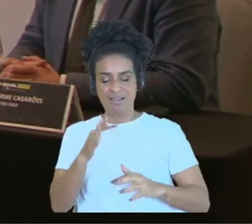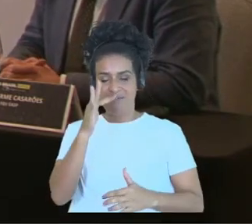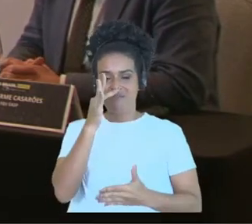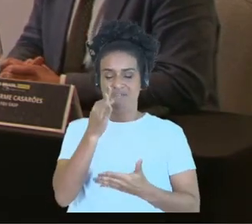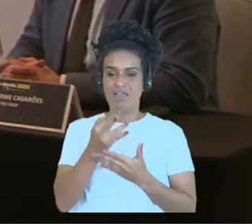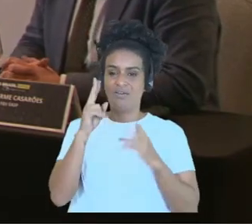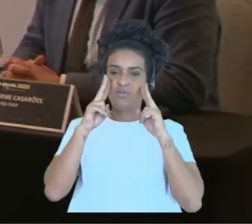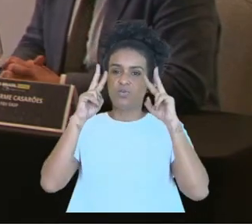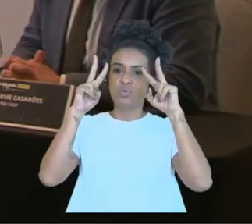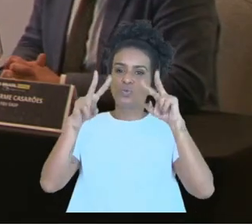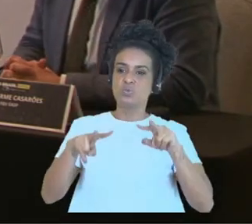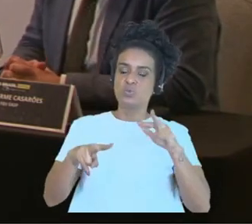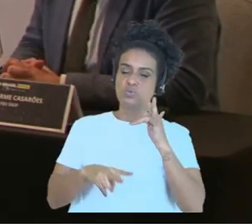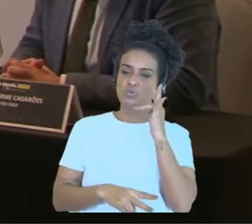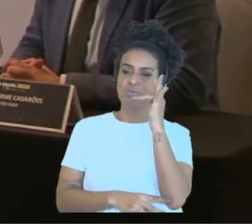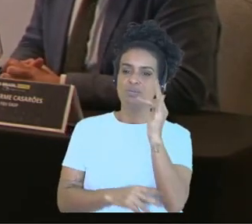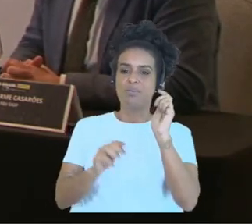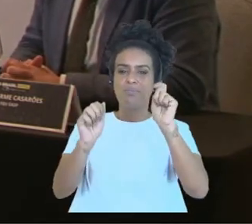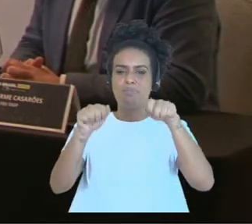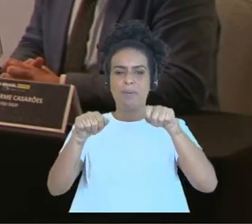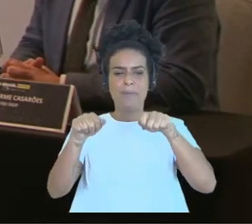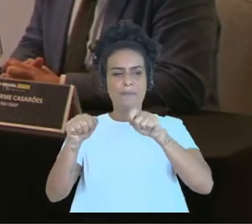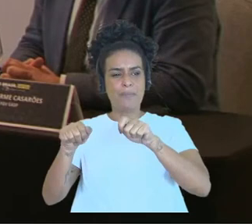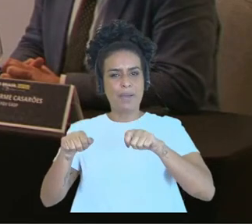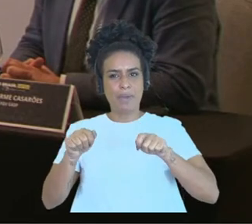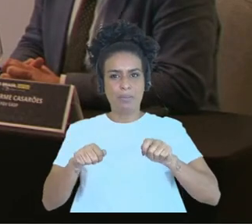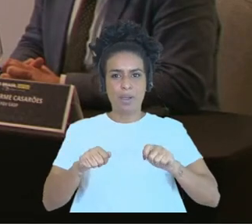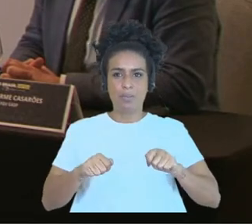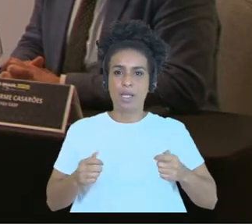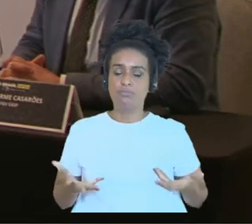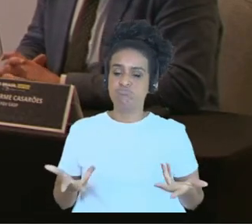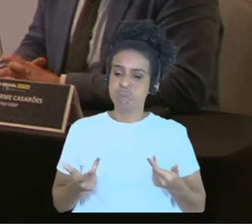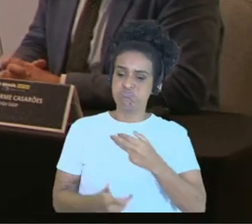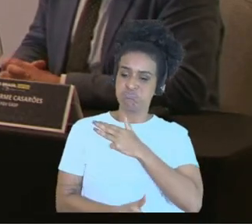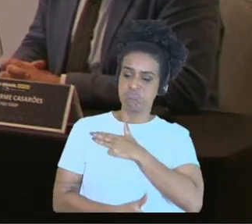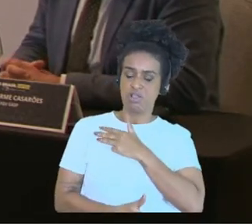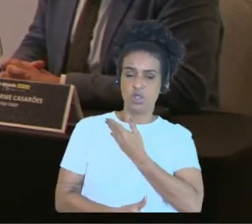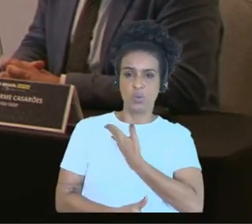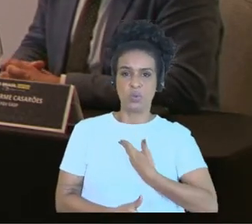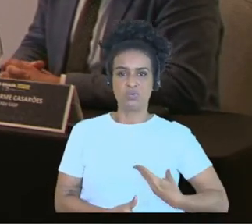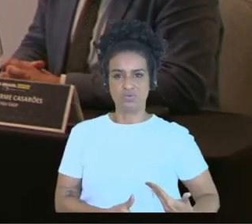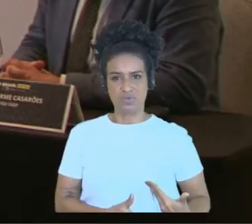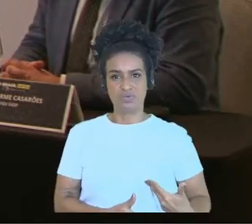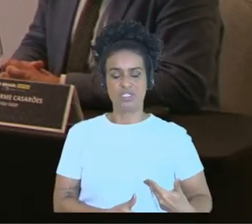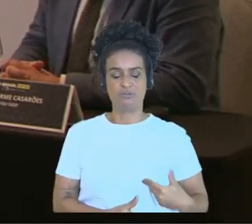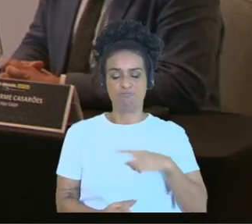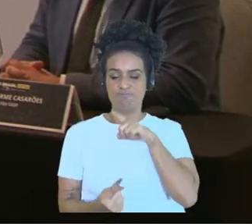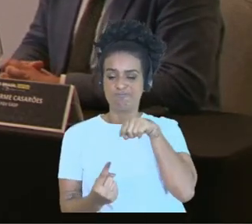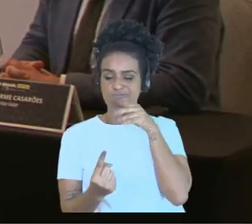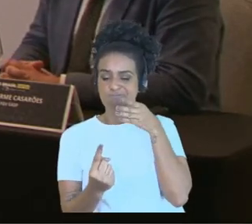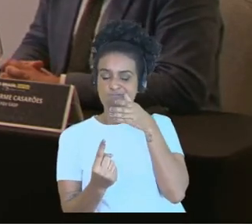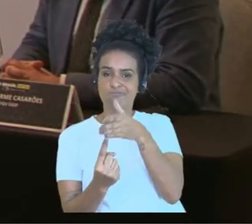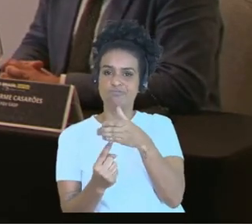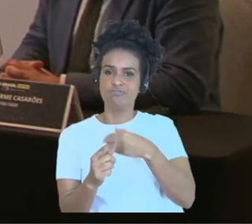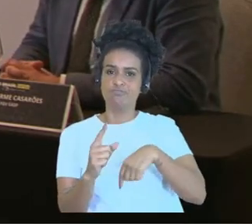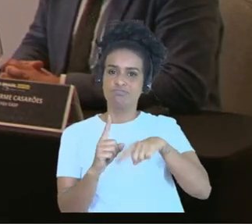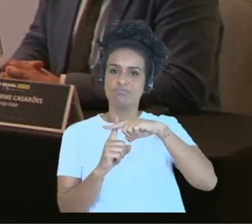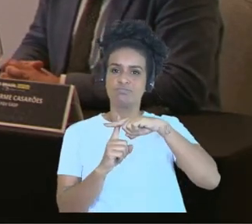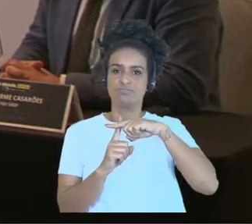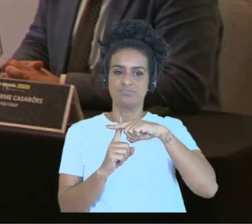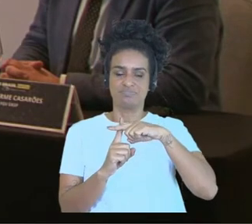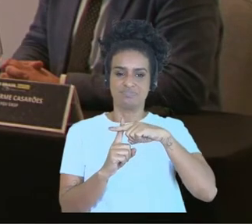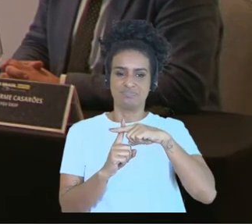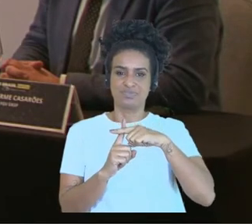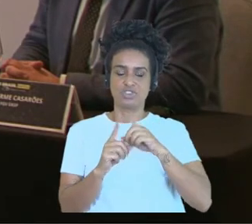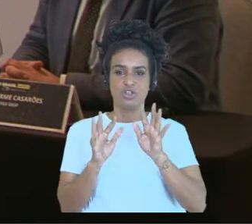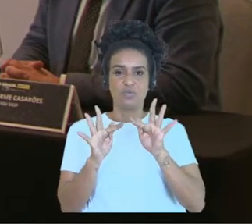com uma visão, com possibilidades, né, do futuro governo. Isso aponta para rumos aí positivos. Então, com isso,